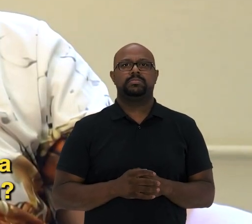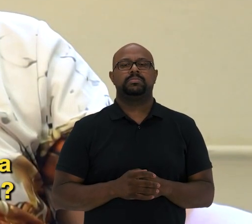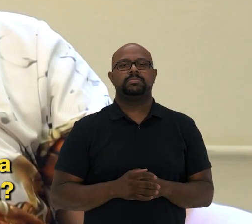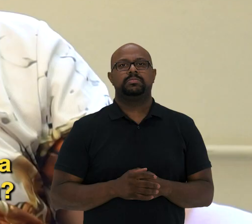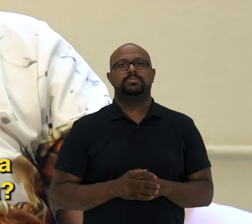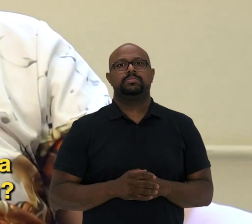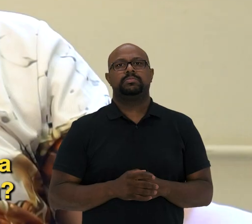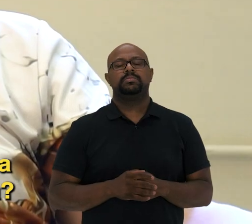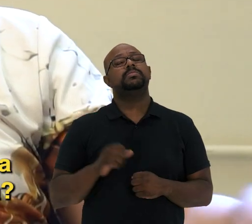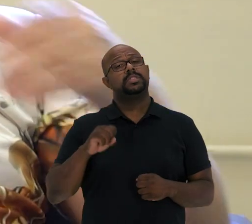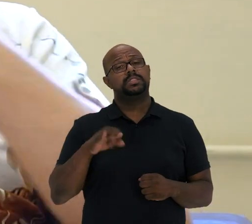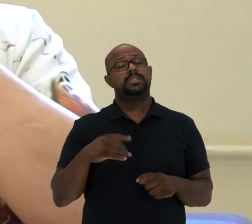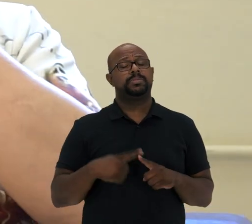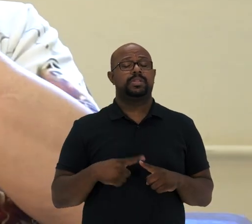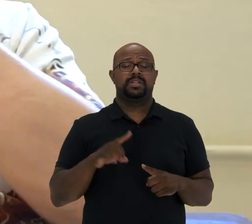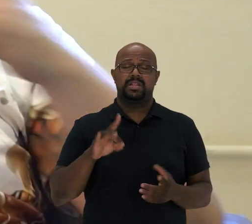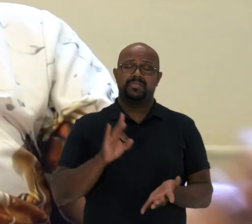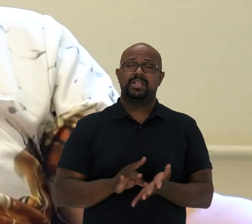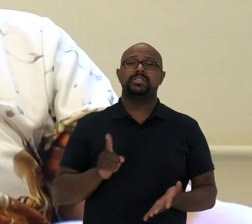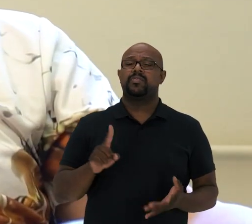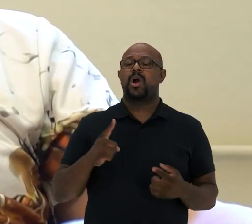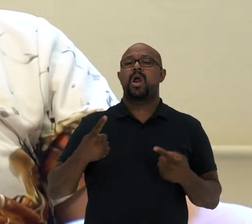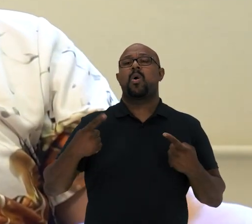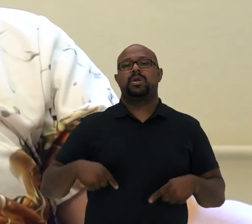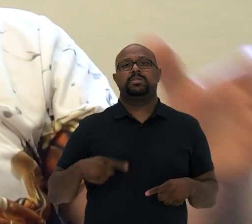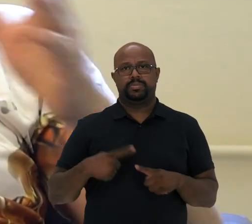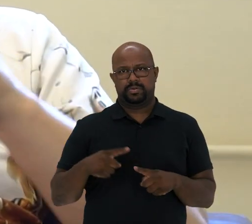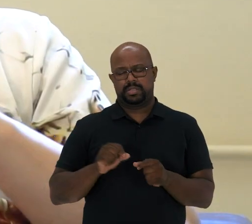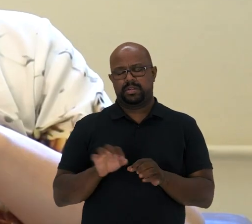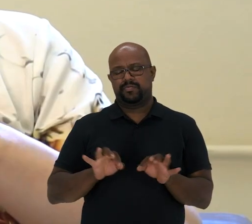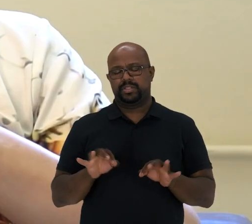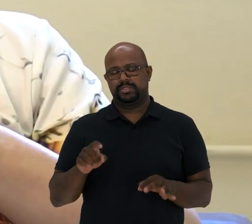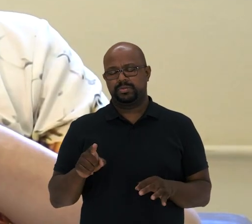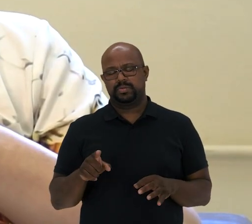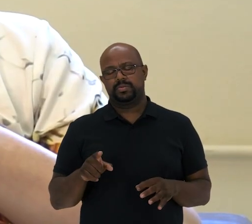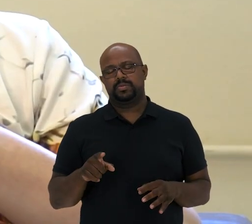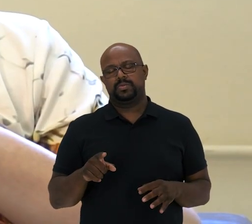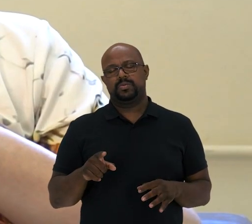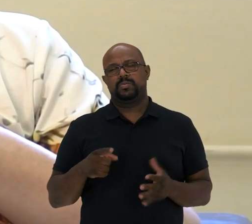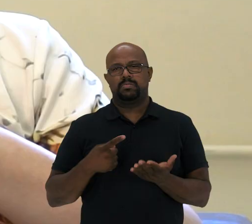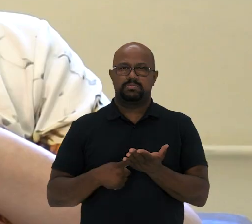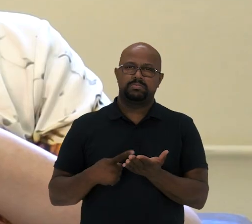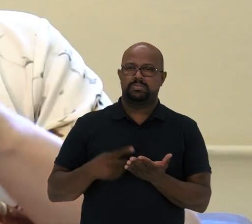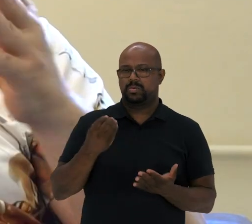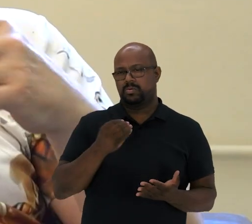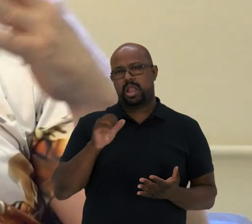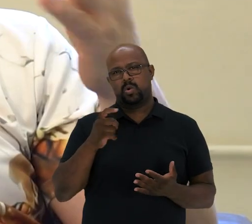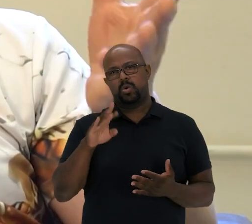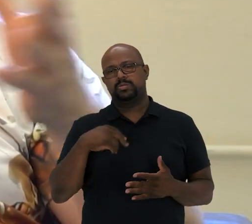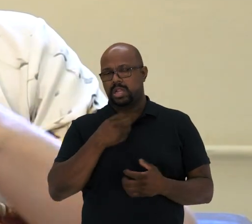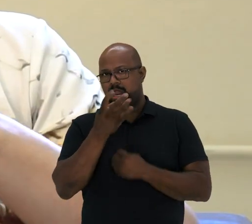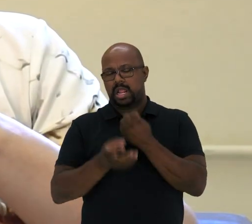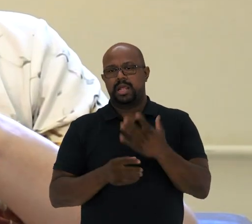depois ele mesmo anuncia a empresa. Né? Sim, porque na verdade não foi uma contradição, porque quando ele fez o acordo, pelo que